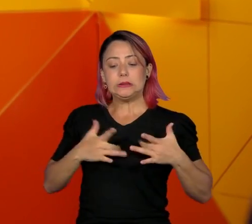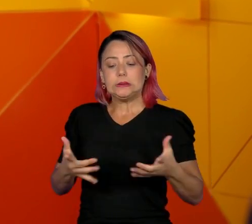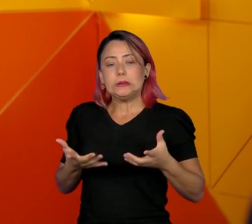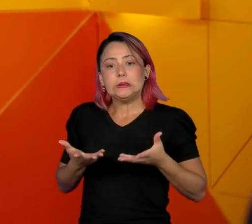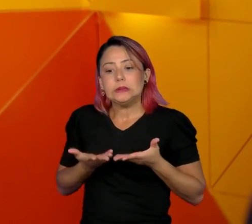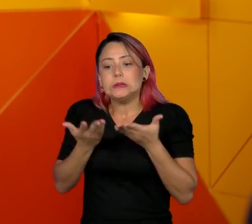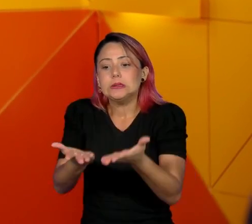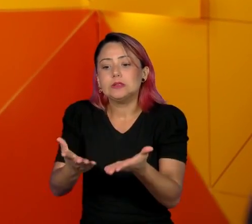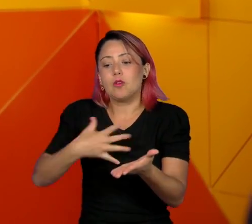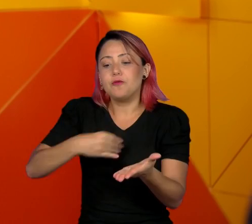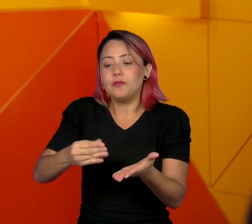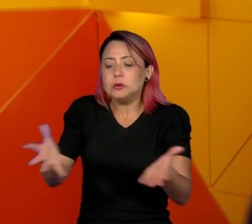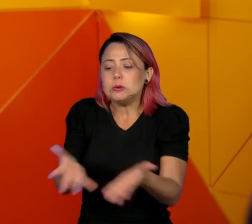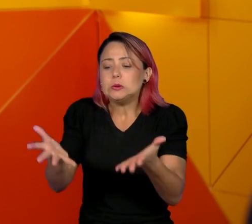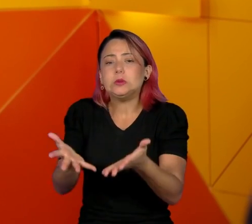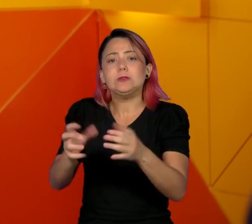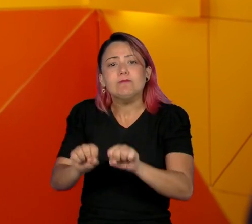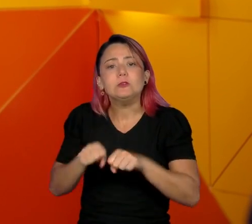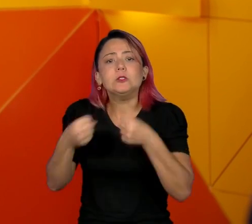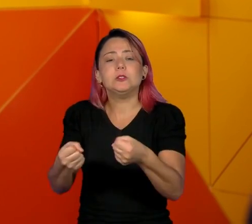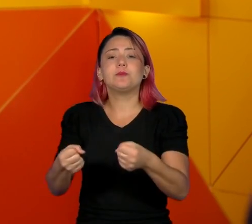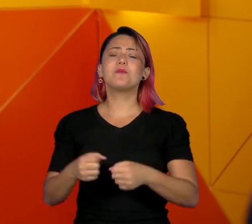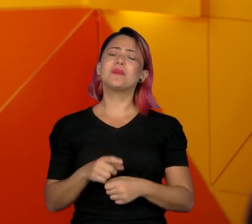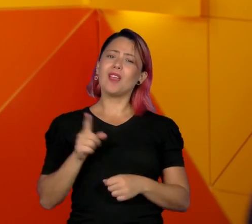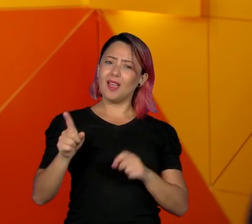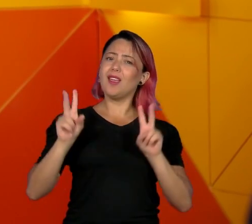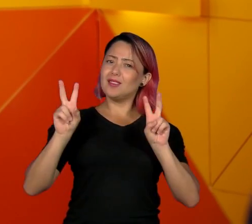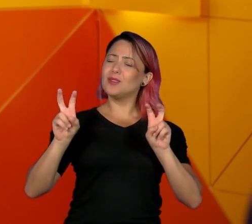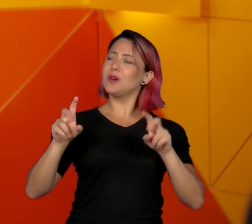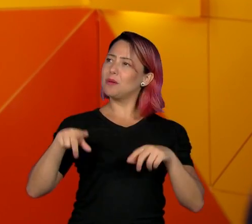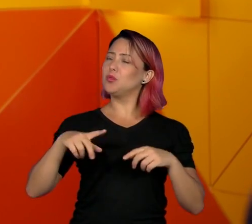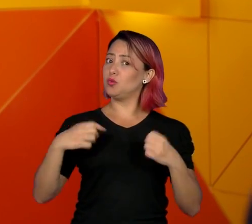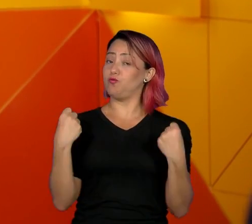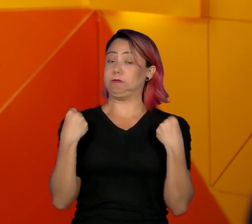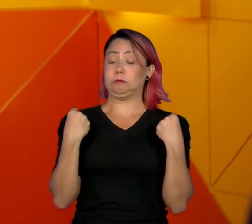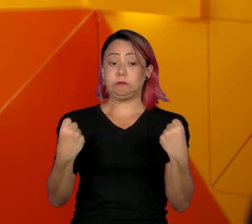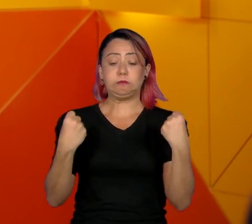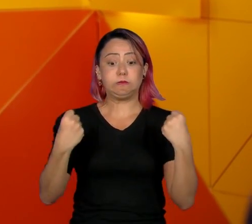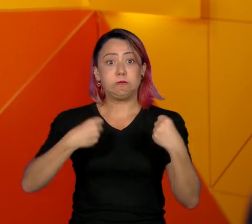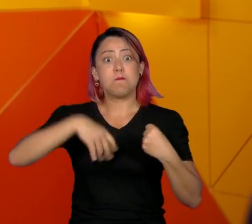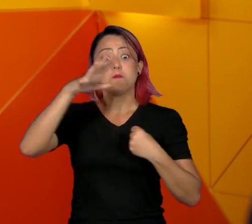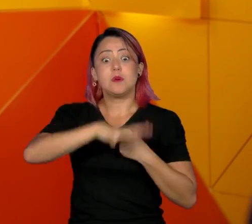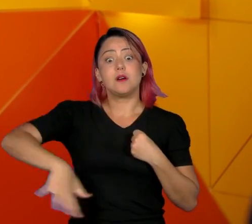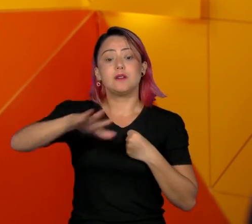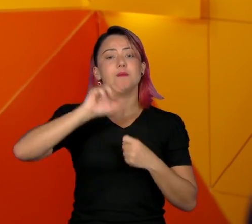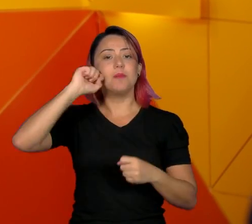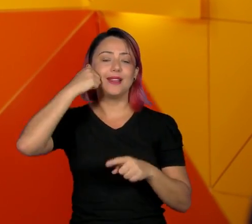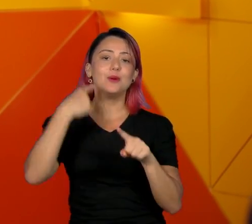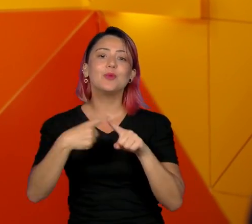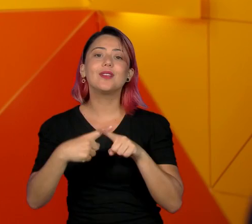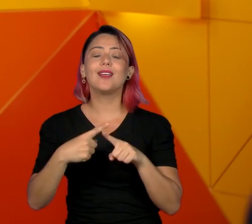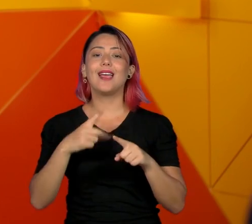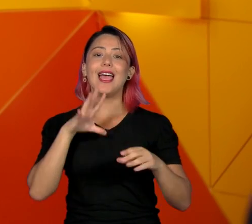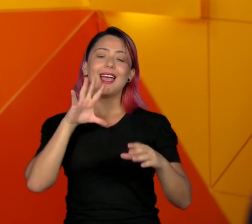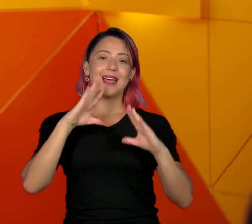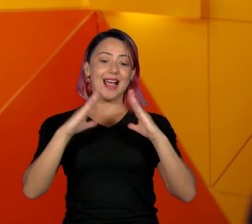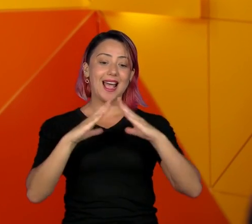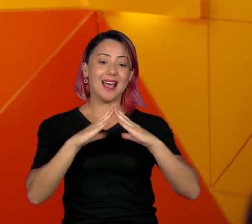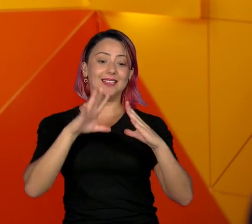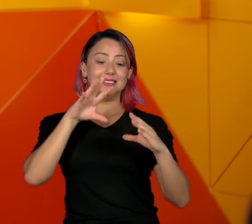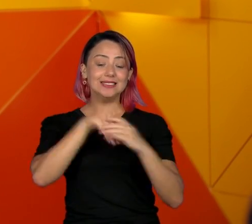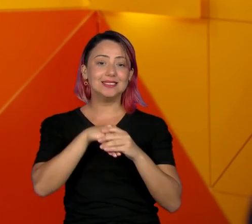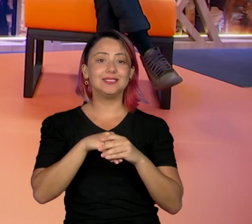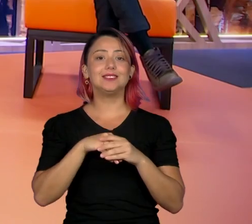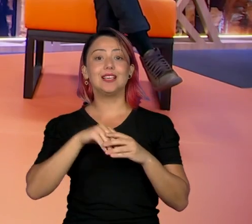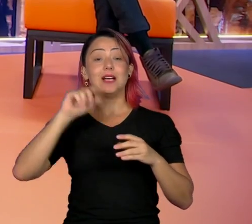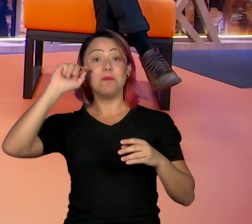muito forte para a população preta, né, Paulo? E ainda mais porque a gente sabe que é uma população que quem mais conduz os lares são as mulheres,